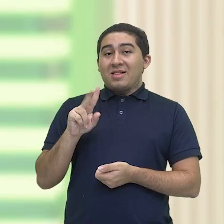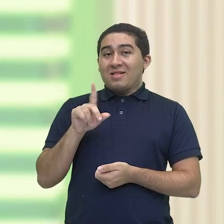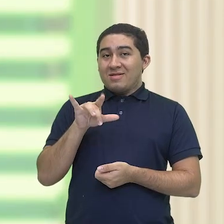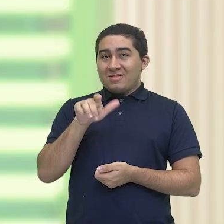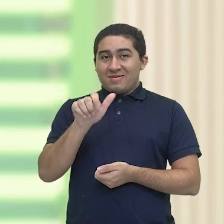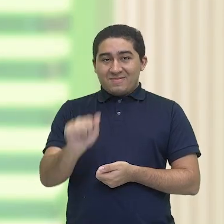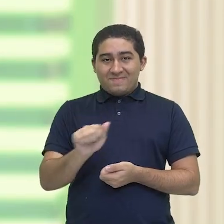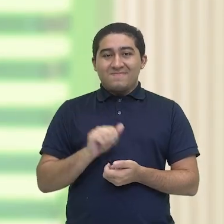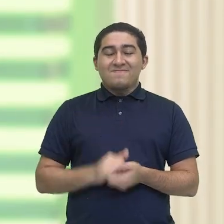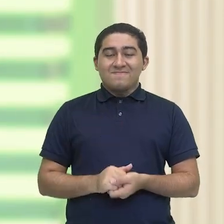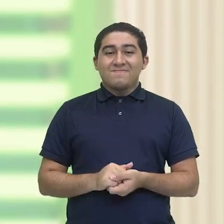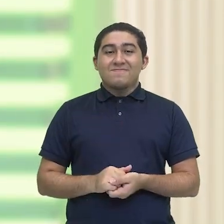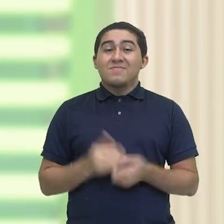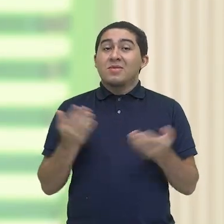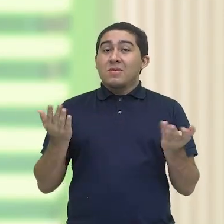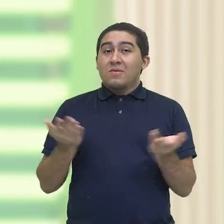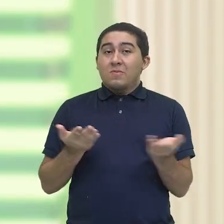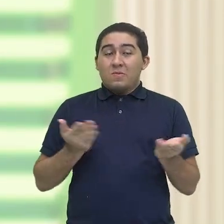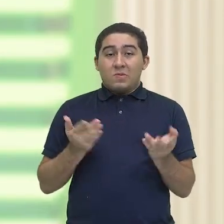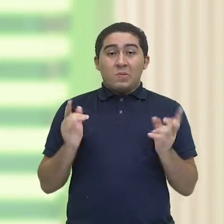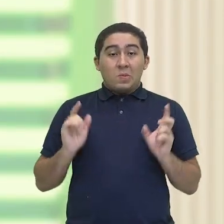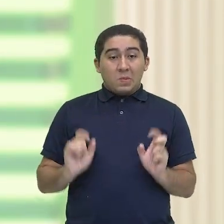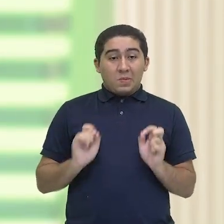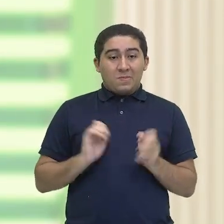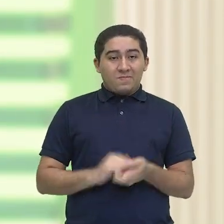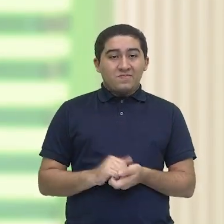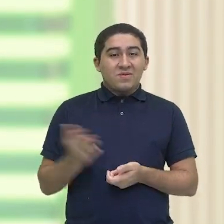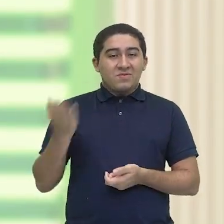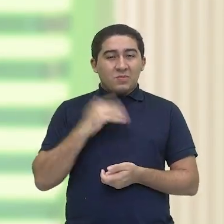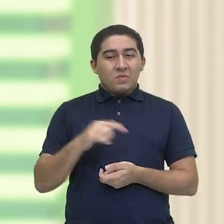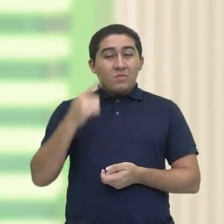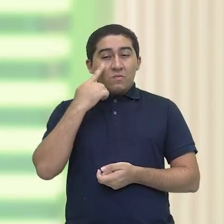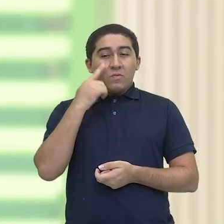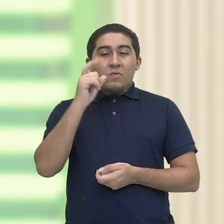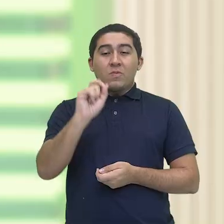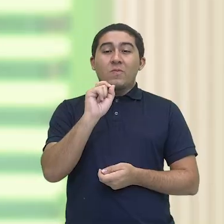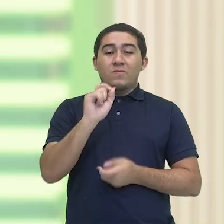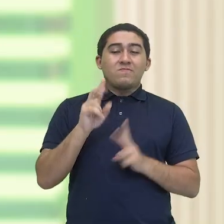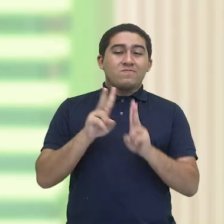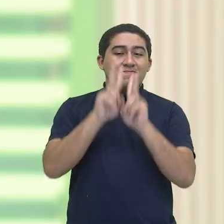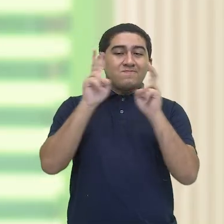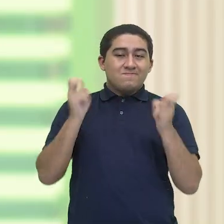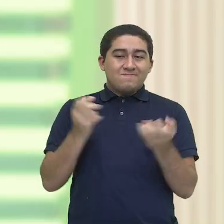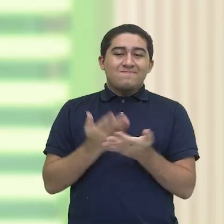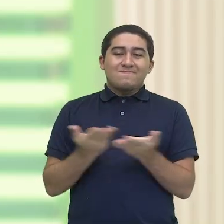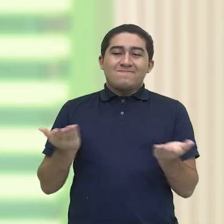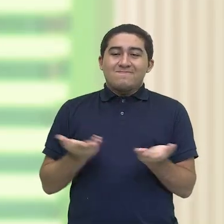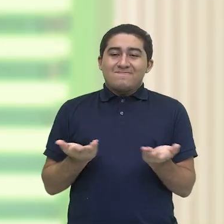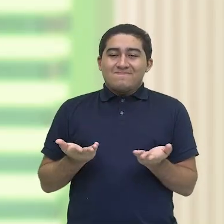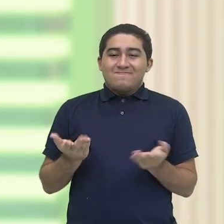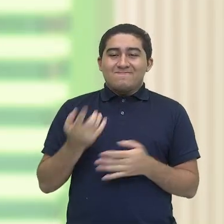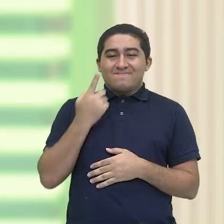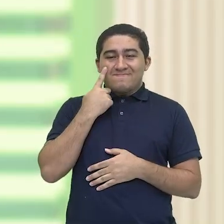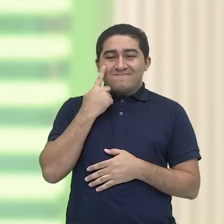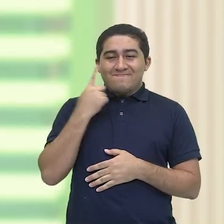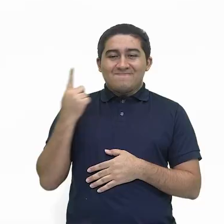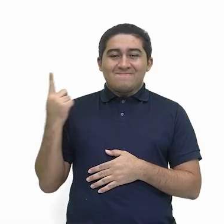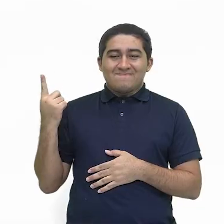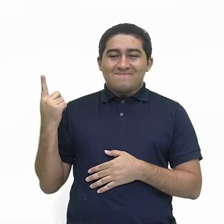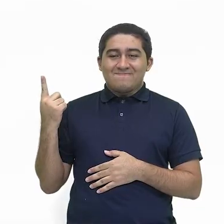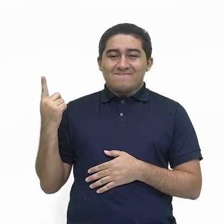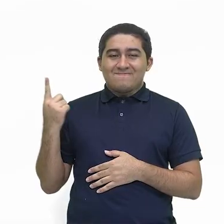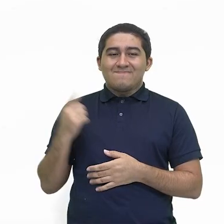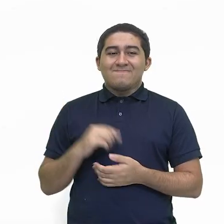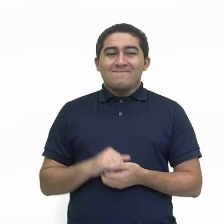Darlinda Monteiro e agora vamos ver, o objeto de conhecimento da nossa aula de